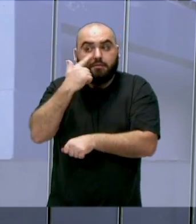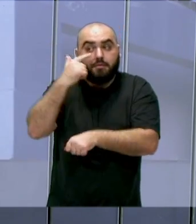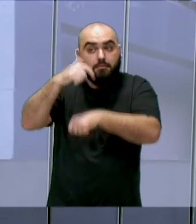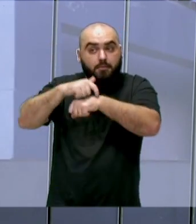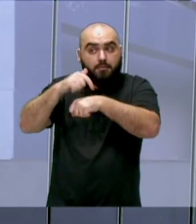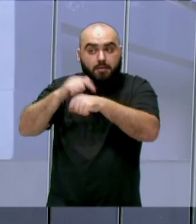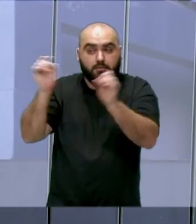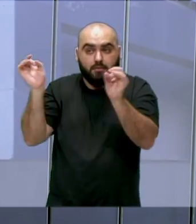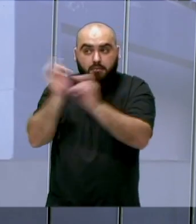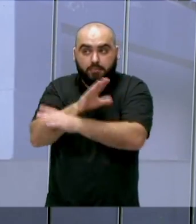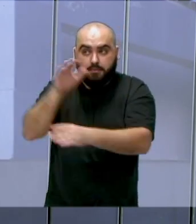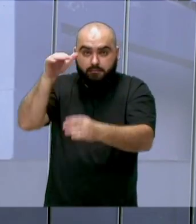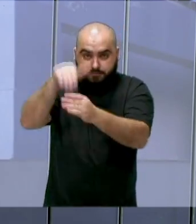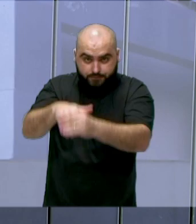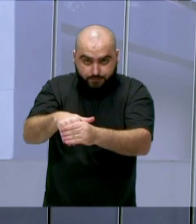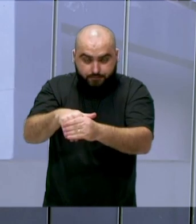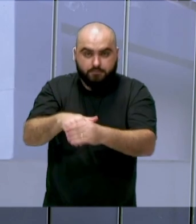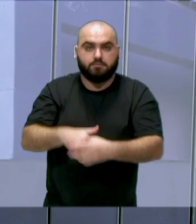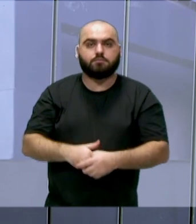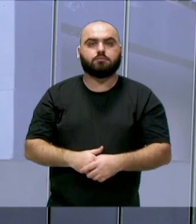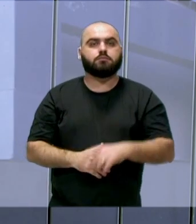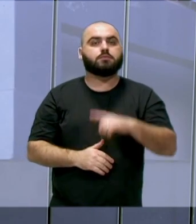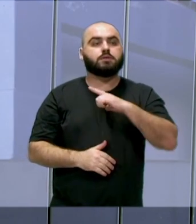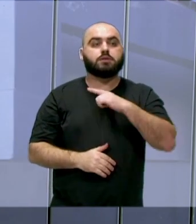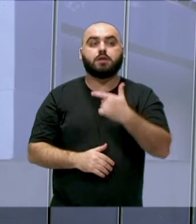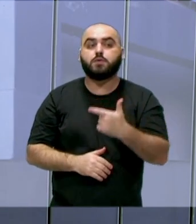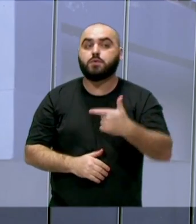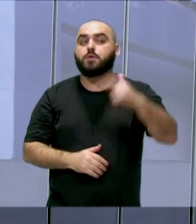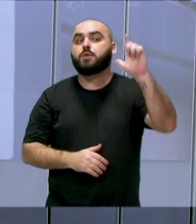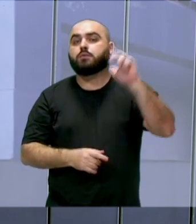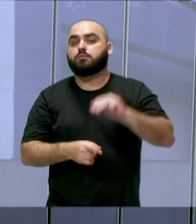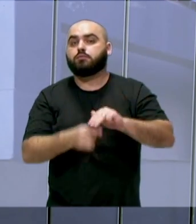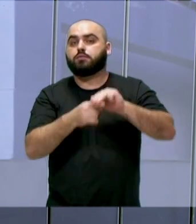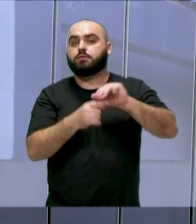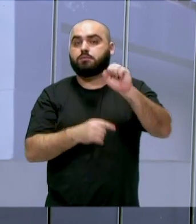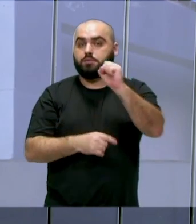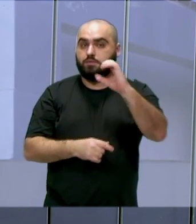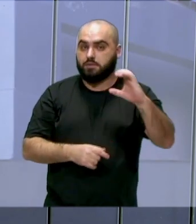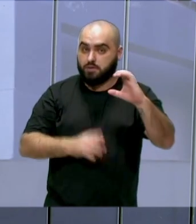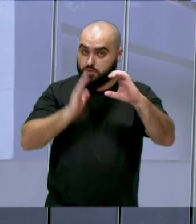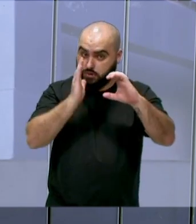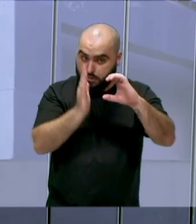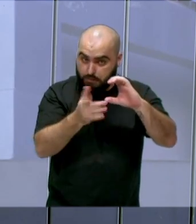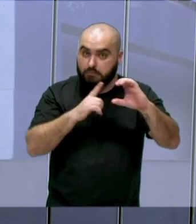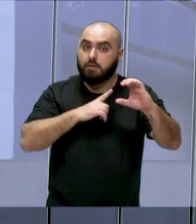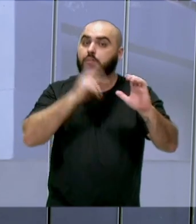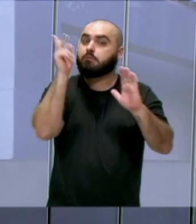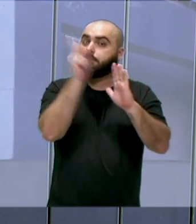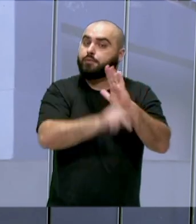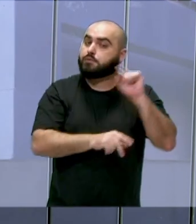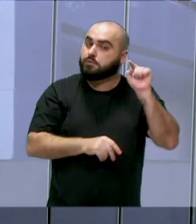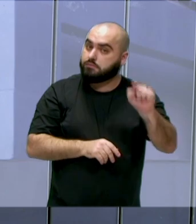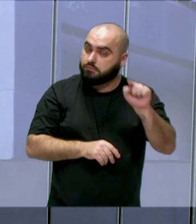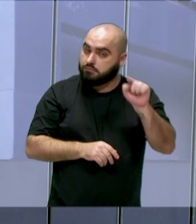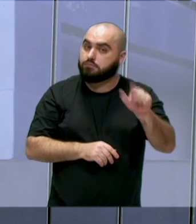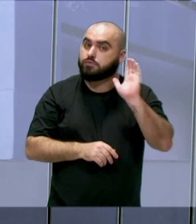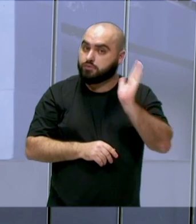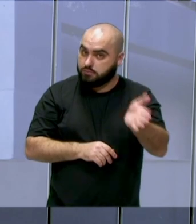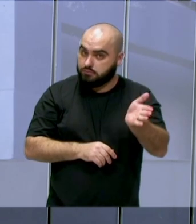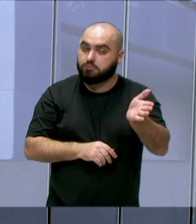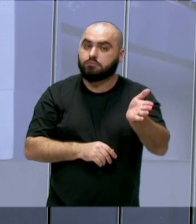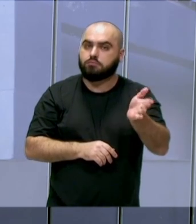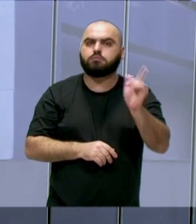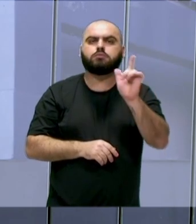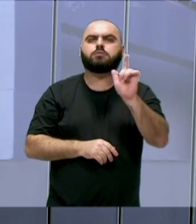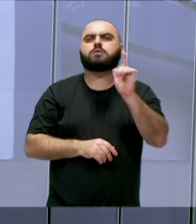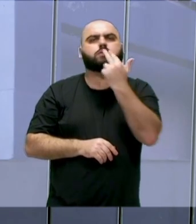eleitoral, né? Tendo em vista outros municípios de Santa Catarina, já existe esse programa, esse projeto de lei foi aprovado, que é de